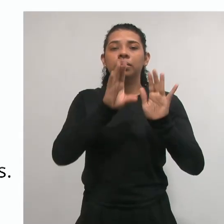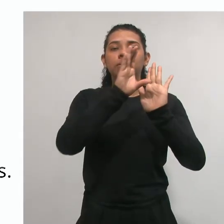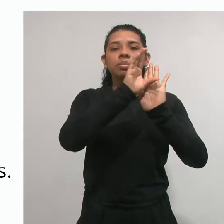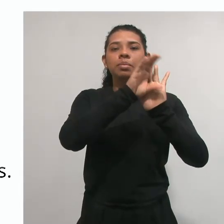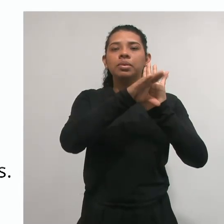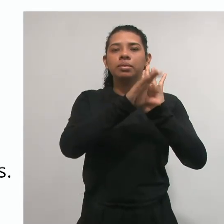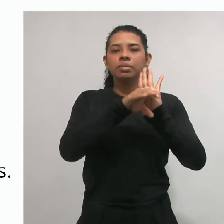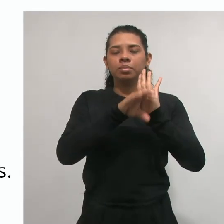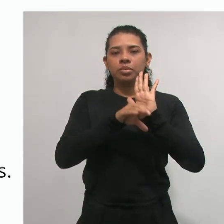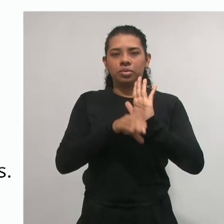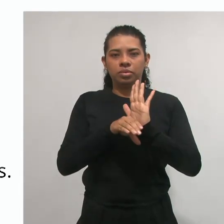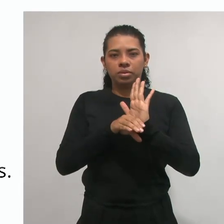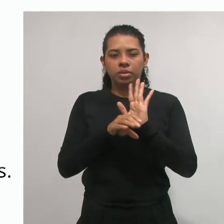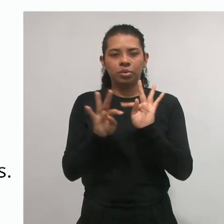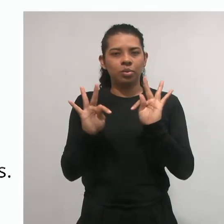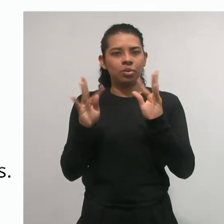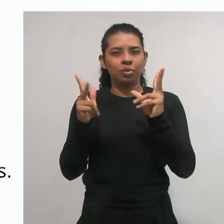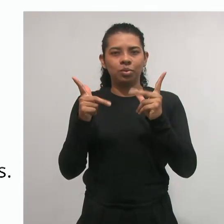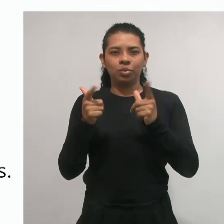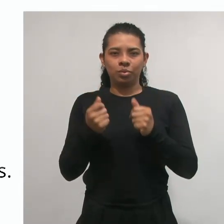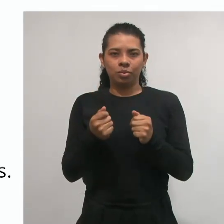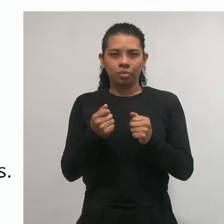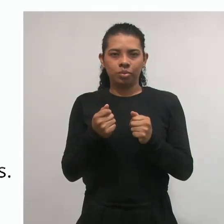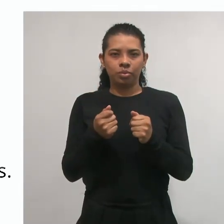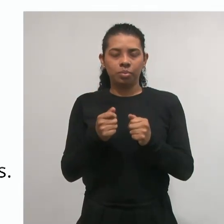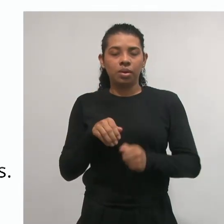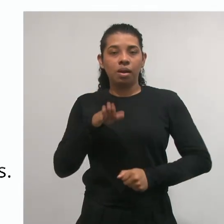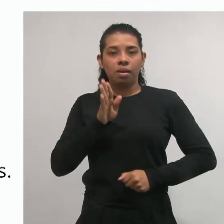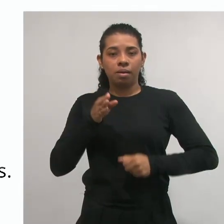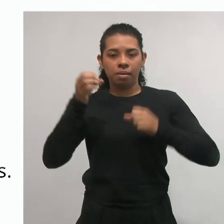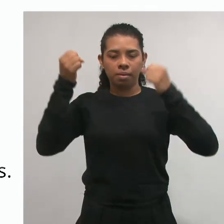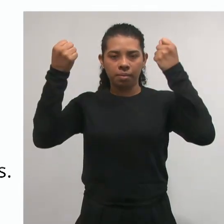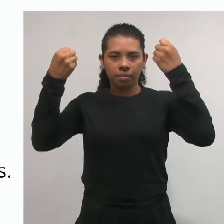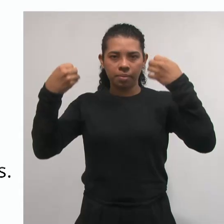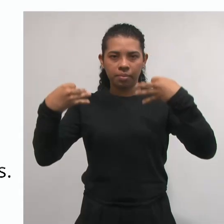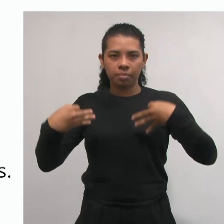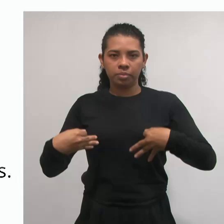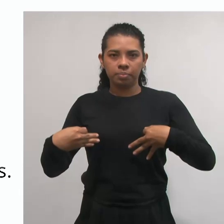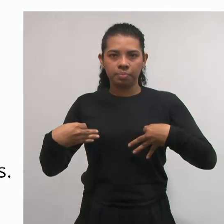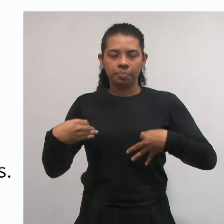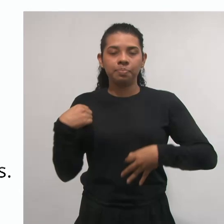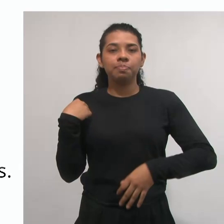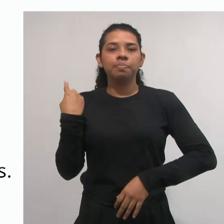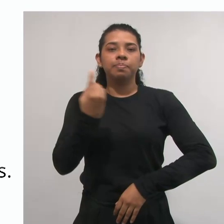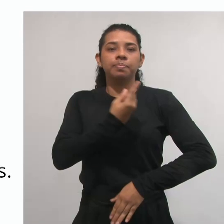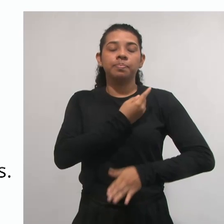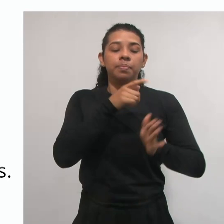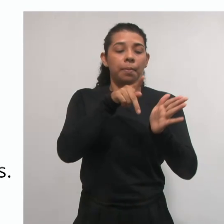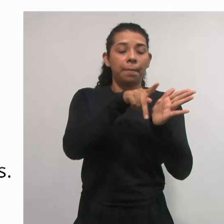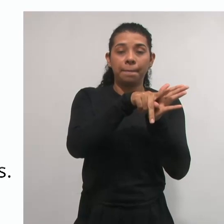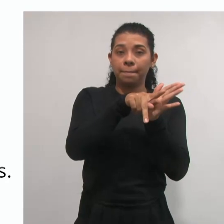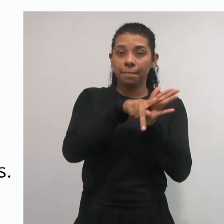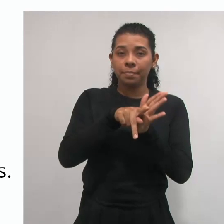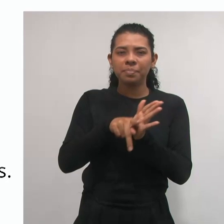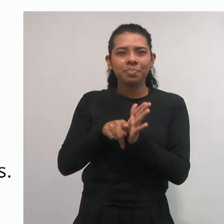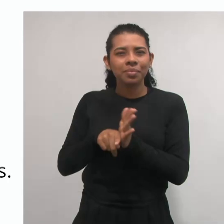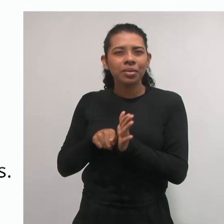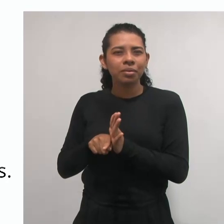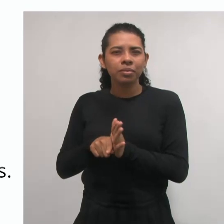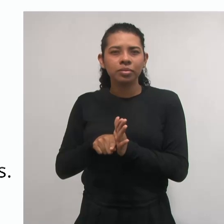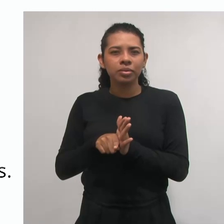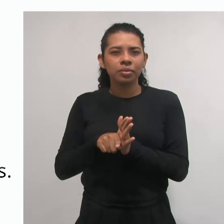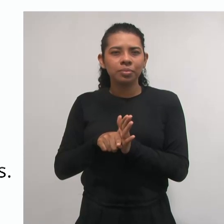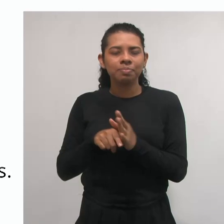como conceitos e como categorias, né? O que a gente falou, como pesquisadores, nós temos que